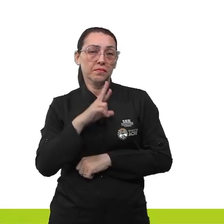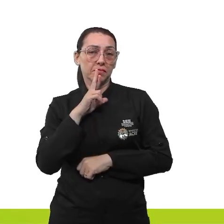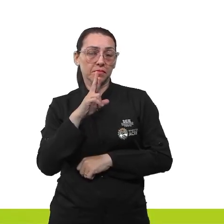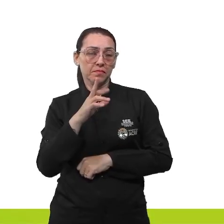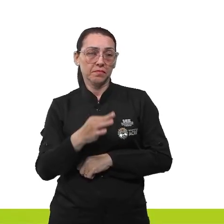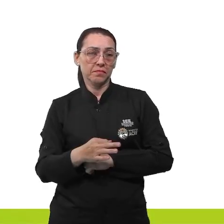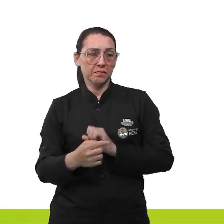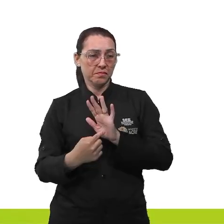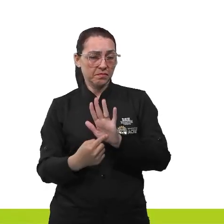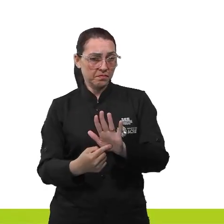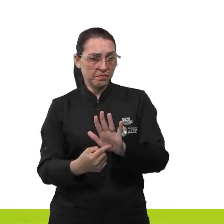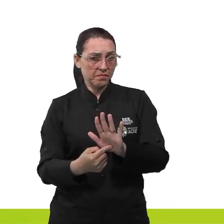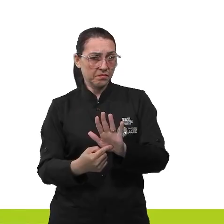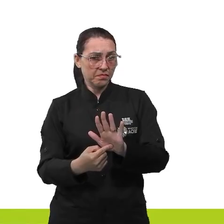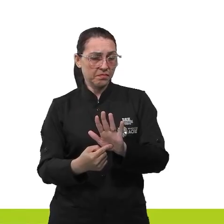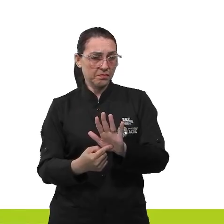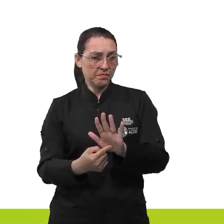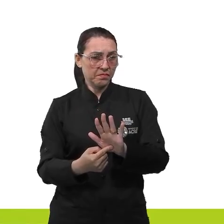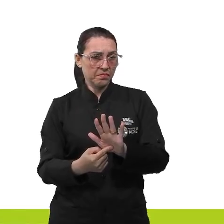correta. Mostrar,